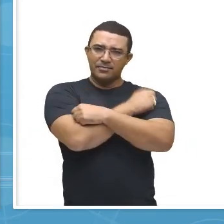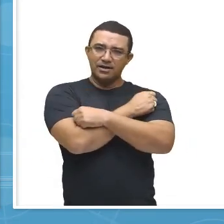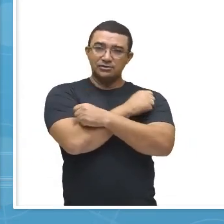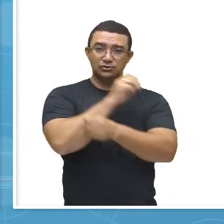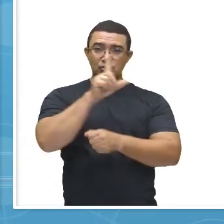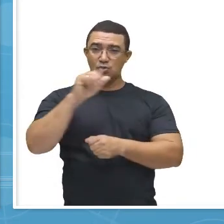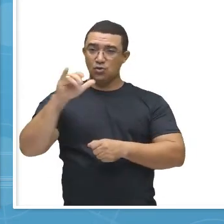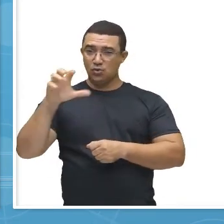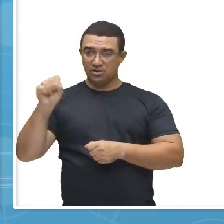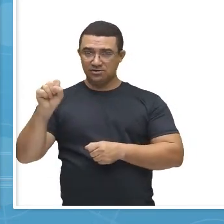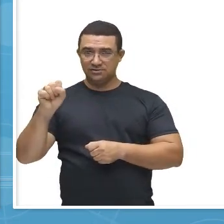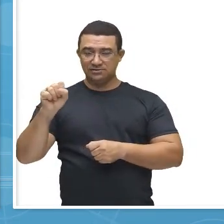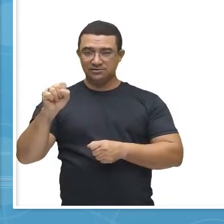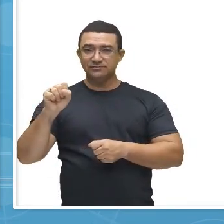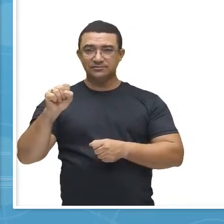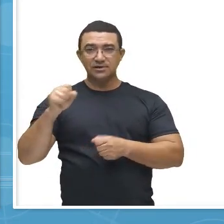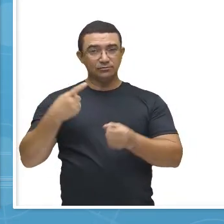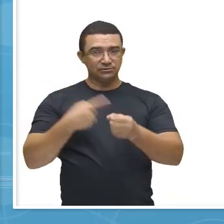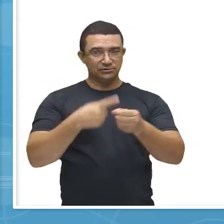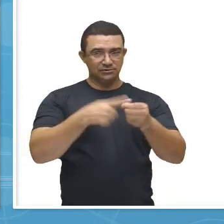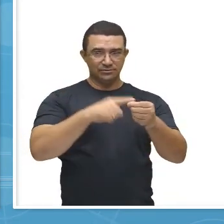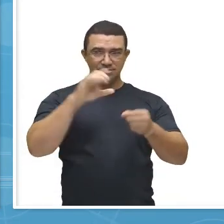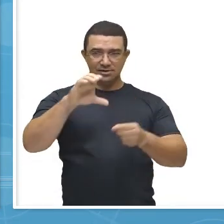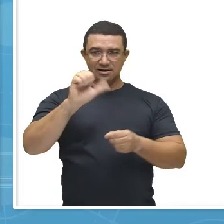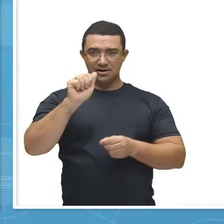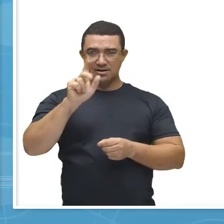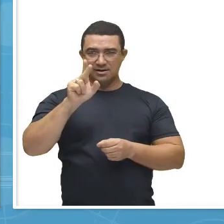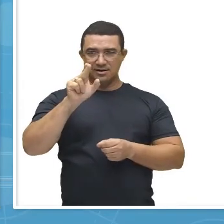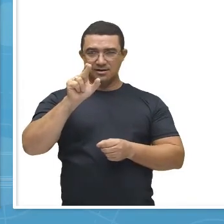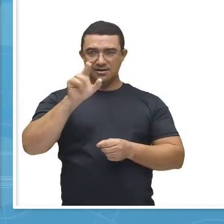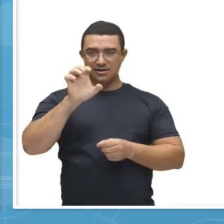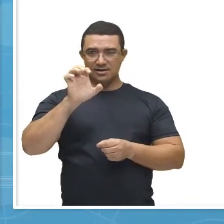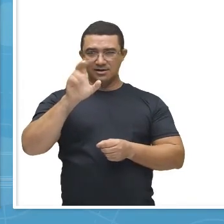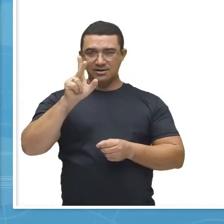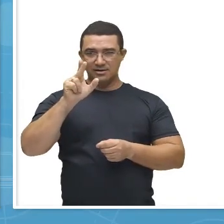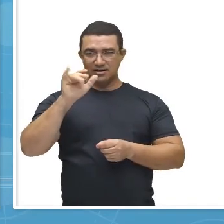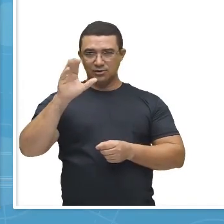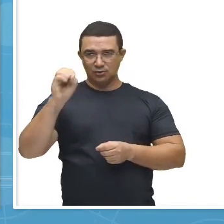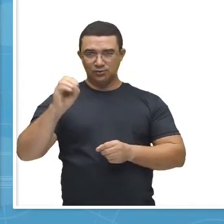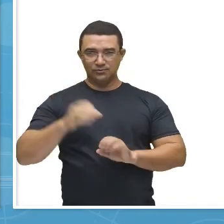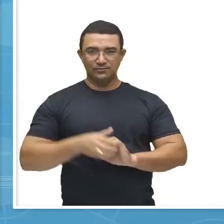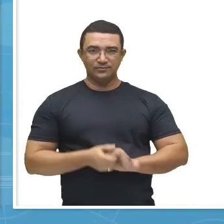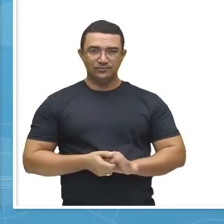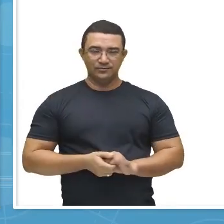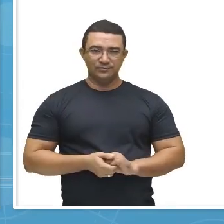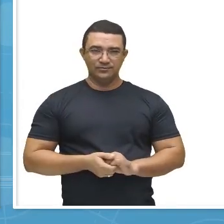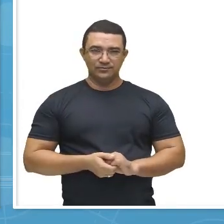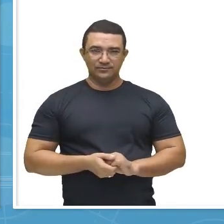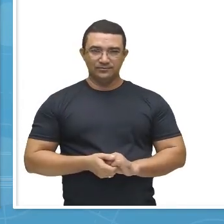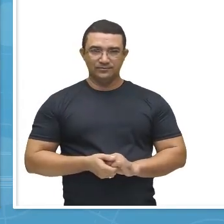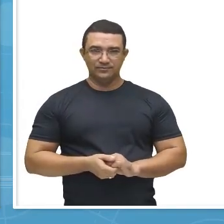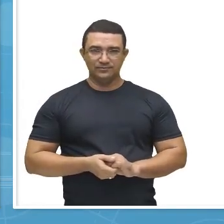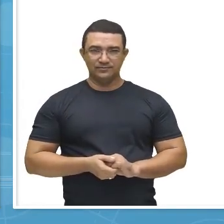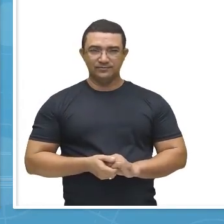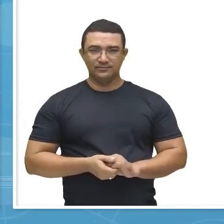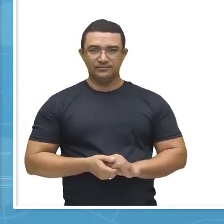dos Santos, lá do Careiro. Pessoal do Careiro aqui, aquele abraço. Ó. Pessoal, muito bom.